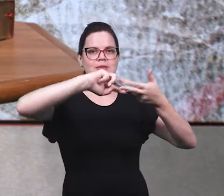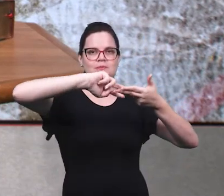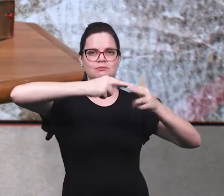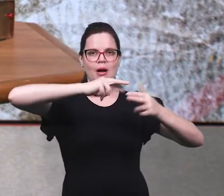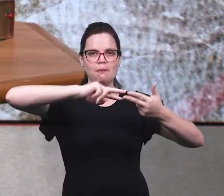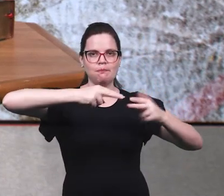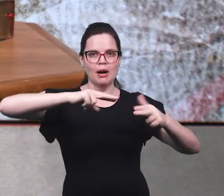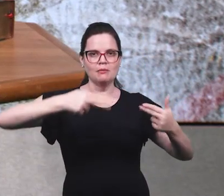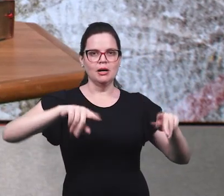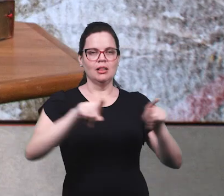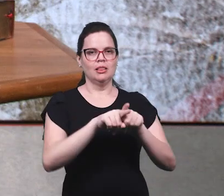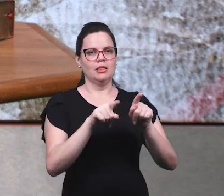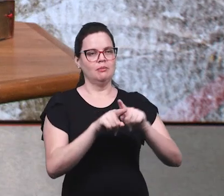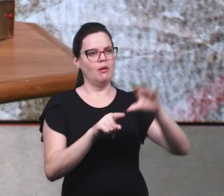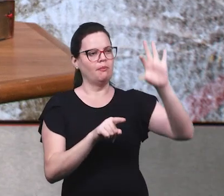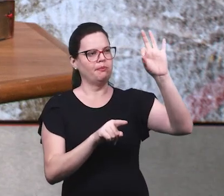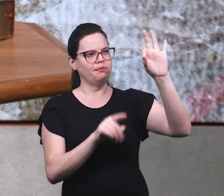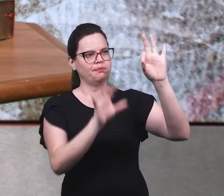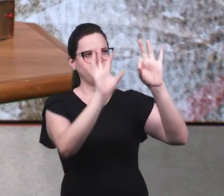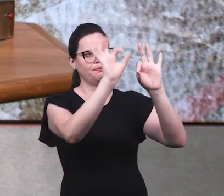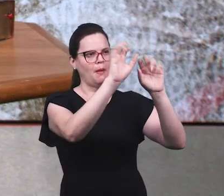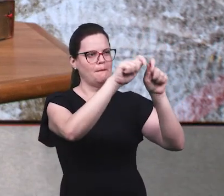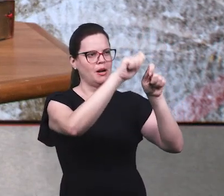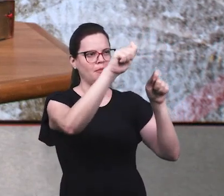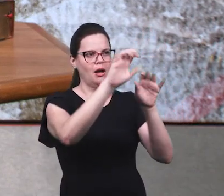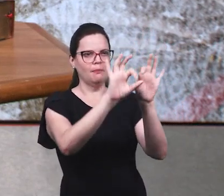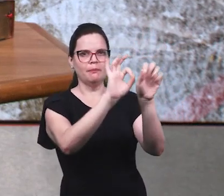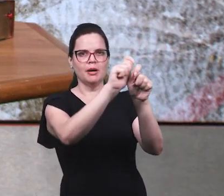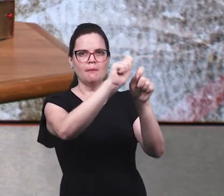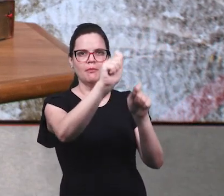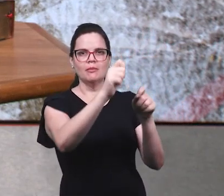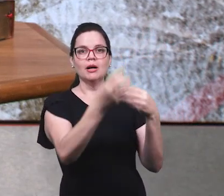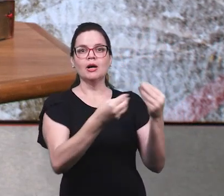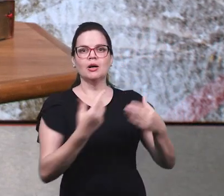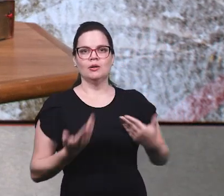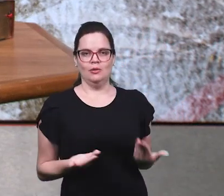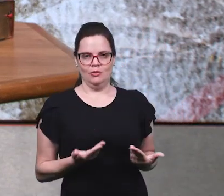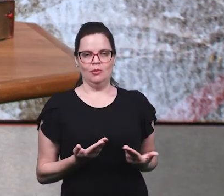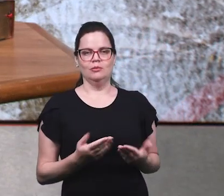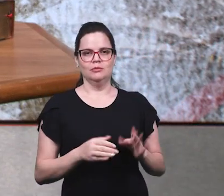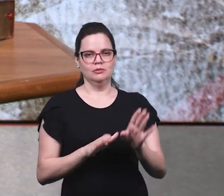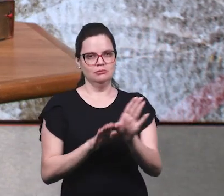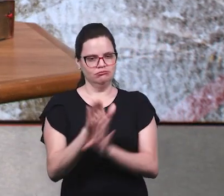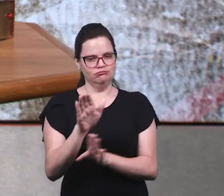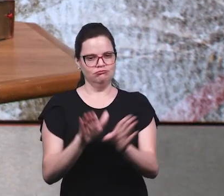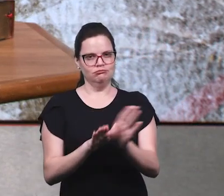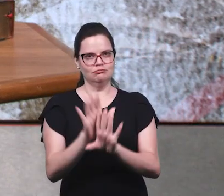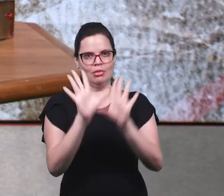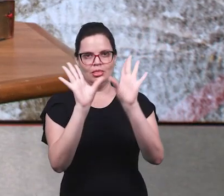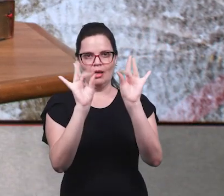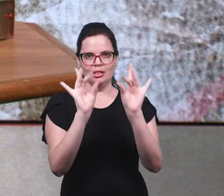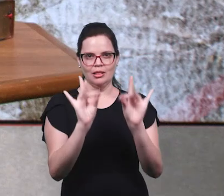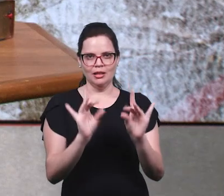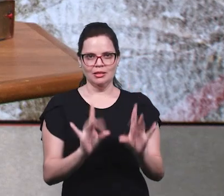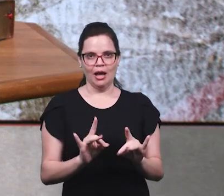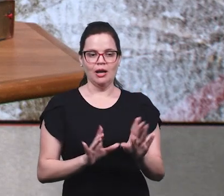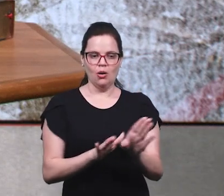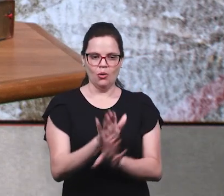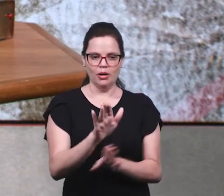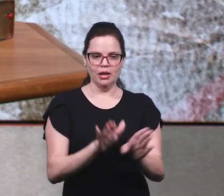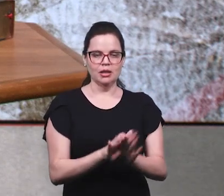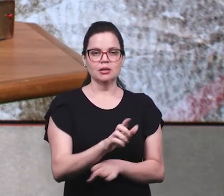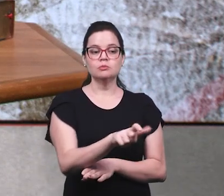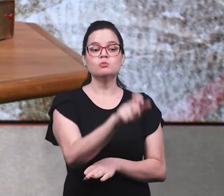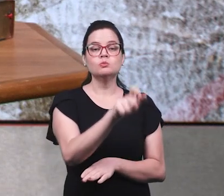os colchetes, todo o material, a posição. Então o Senhor dando os detalhes a Moisés, o Senhor estava falando